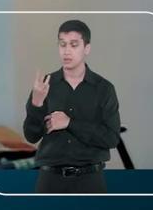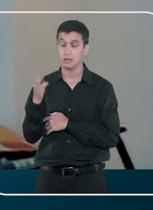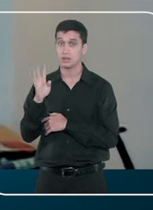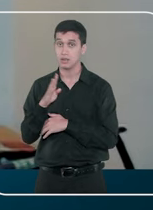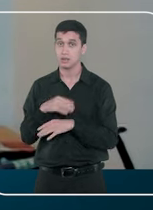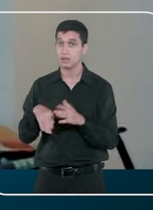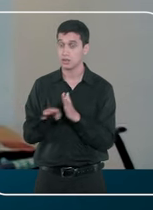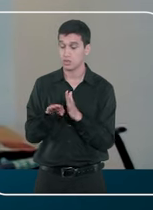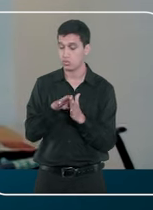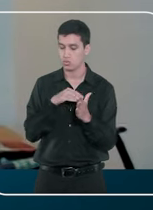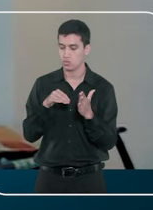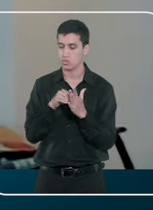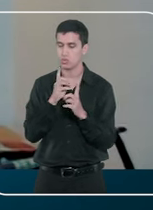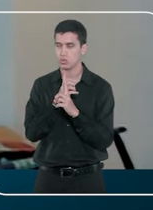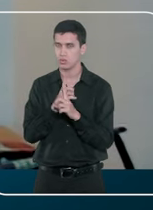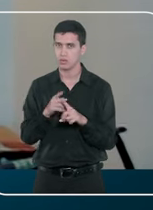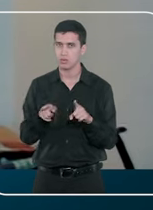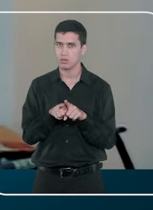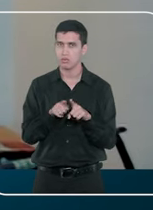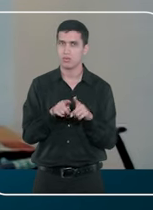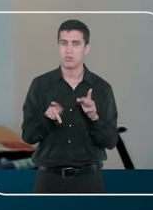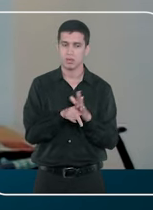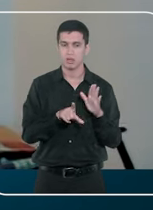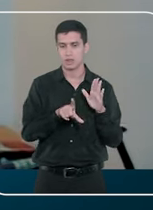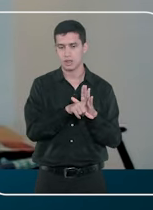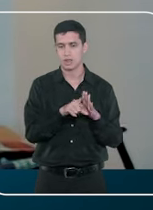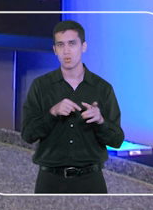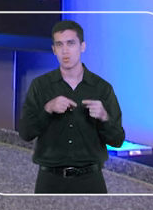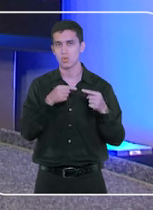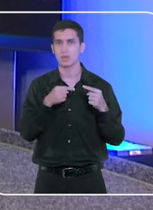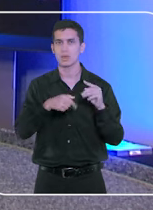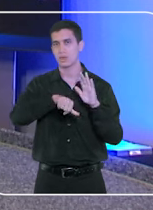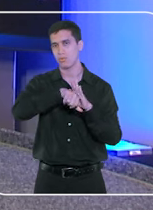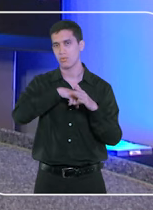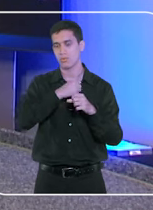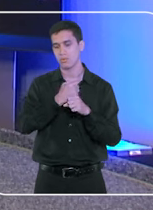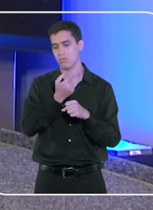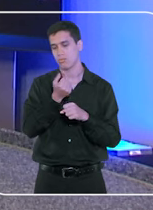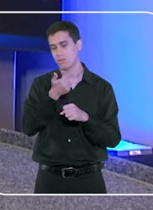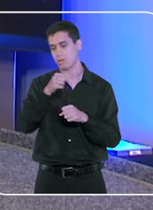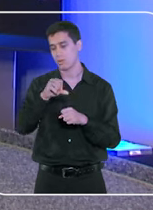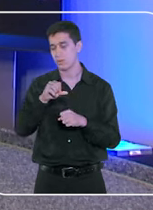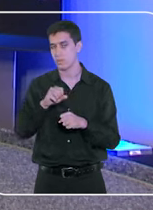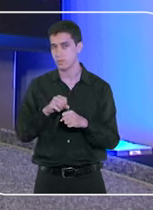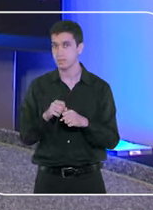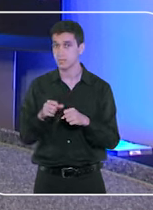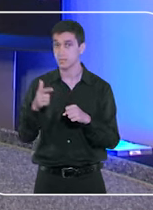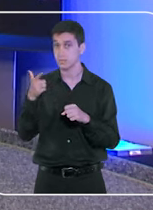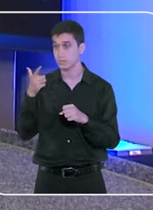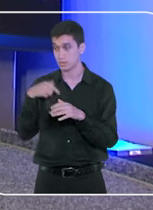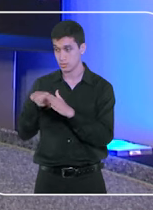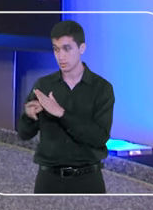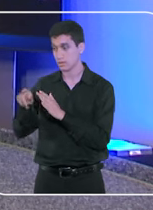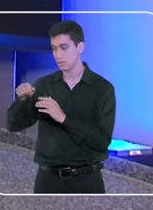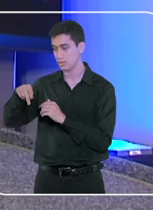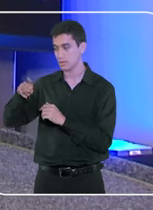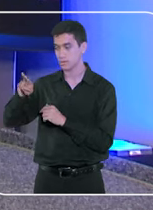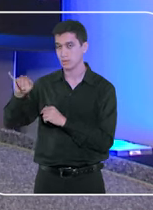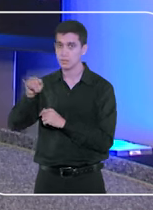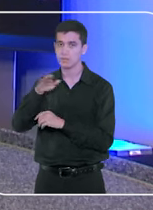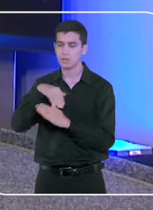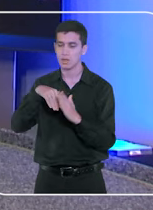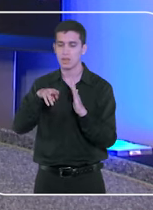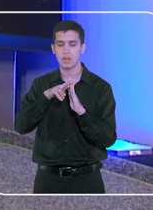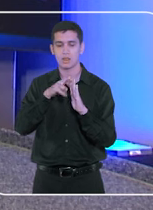achegas trazidas também pelo pacote anticrime em 2019. Professor Andréa, os normativos atualmente em vigor, eles